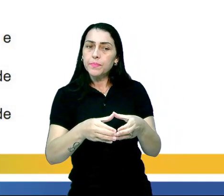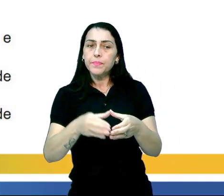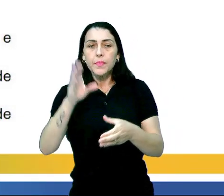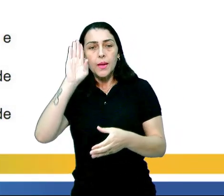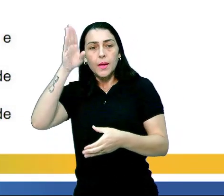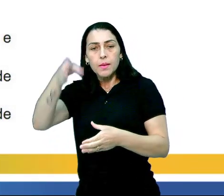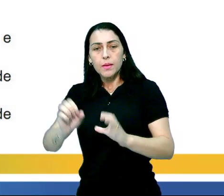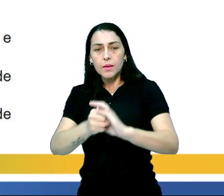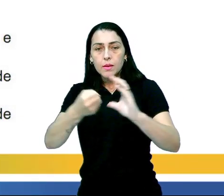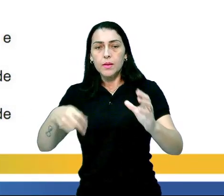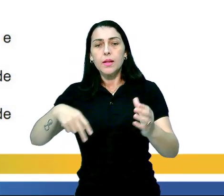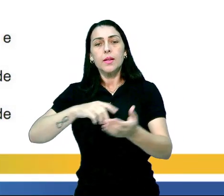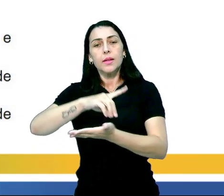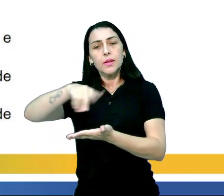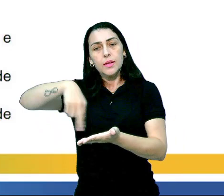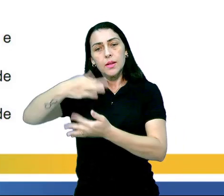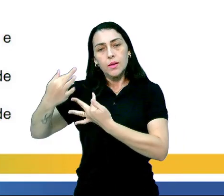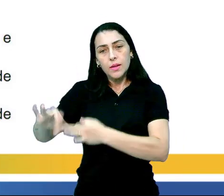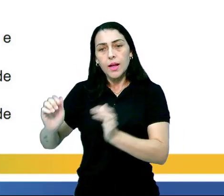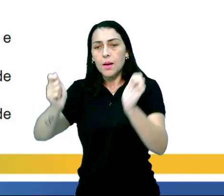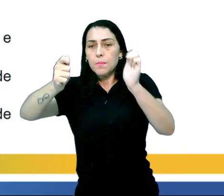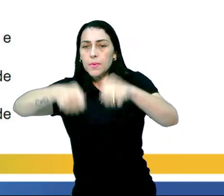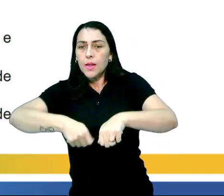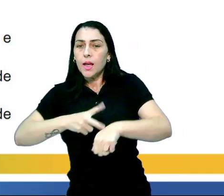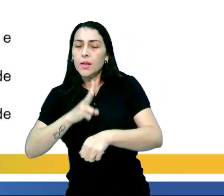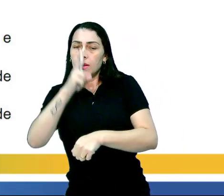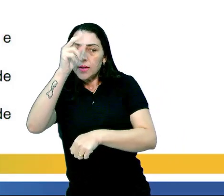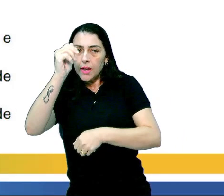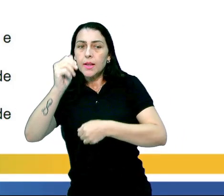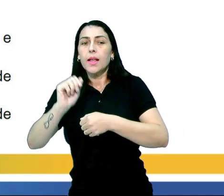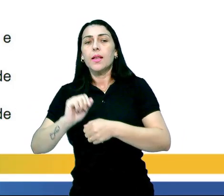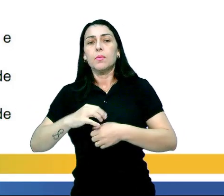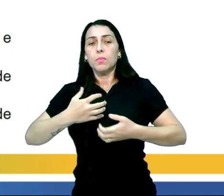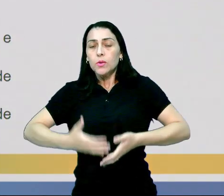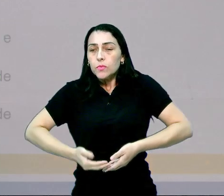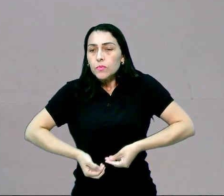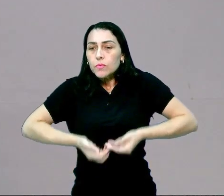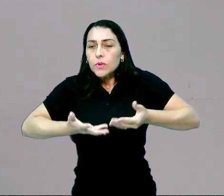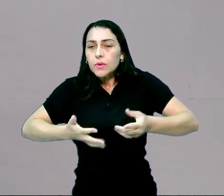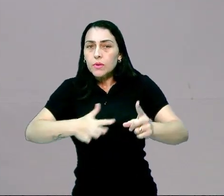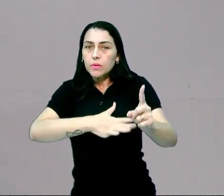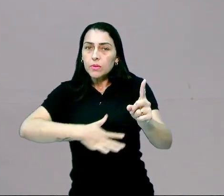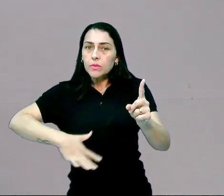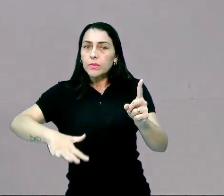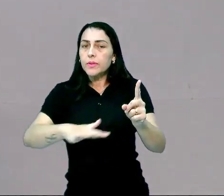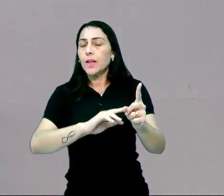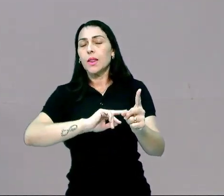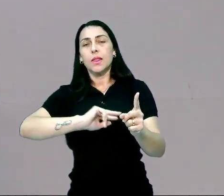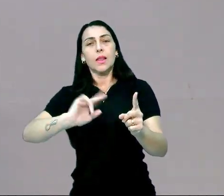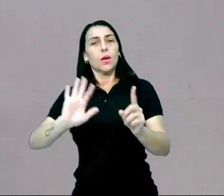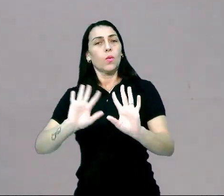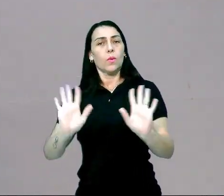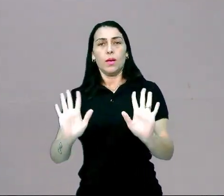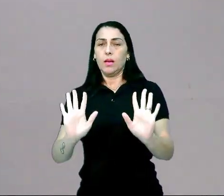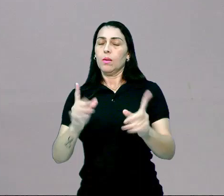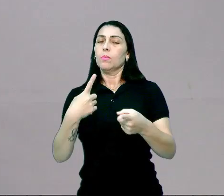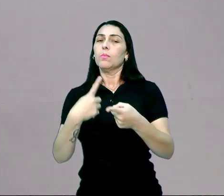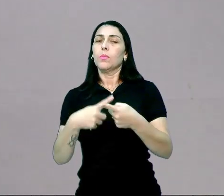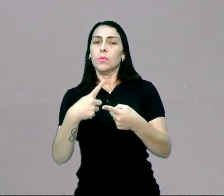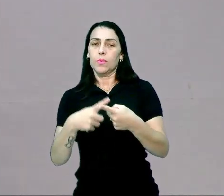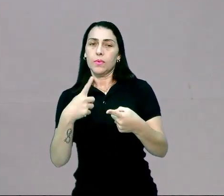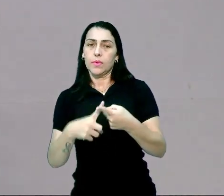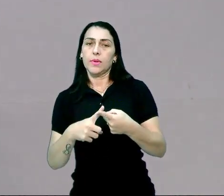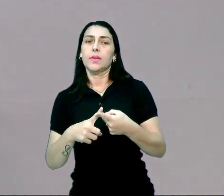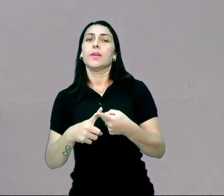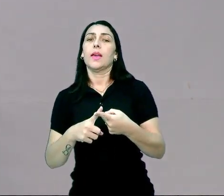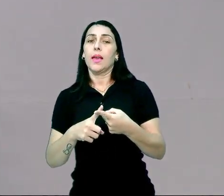a principal característica da dança folclórica é a capacidade de reforçar tendências de manifestação social e não se trata de tendência porque é justamente